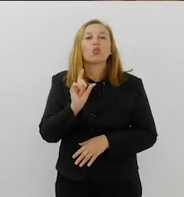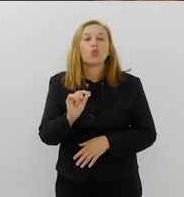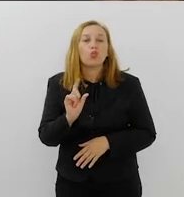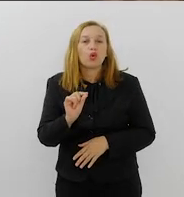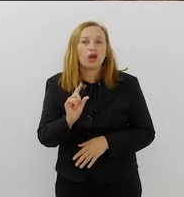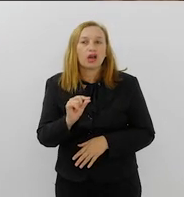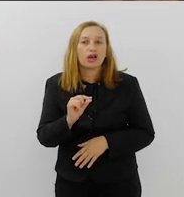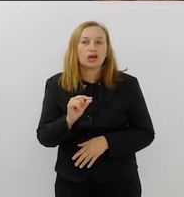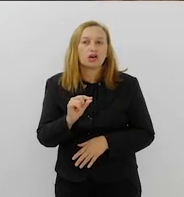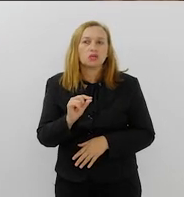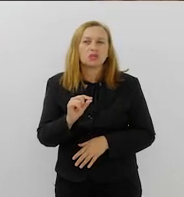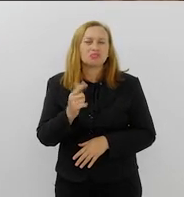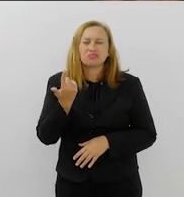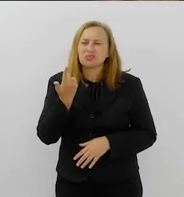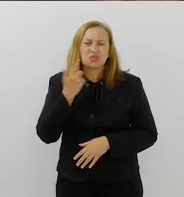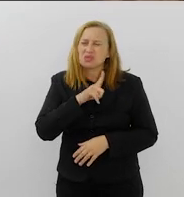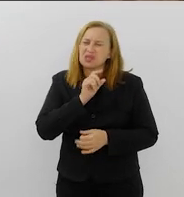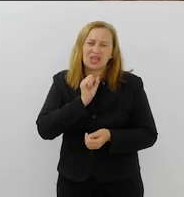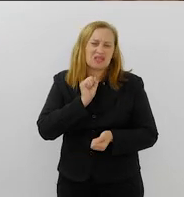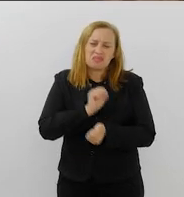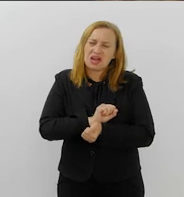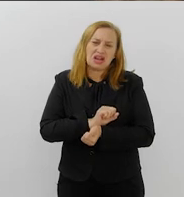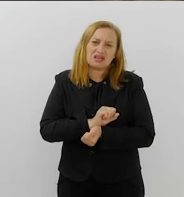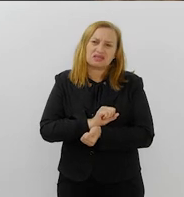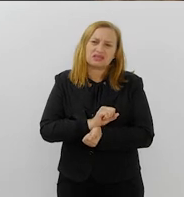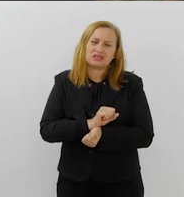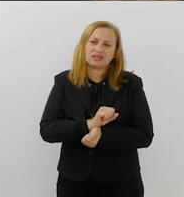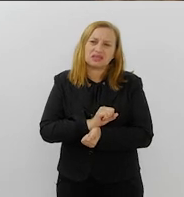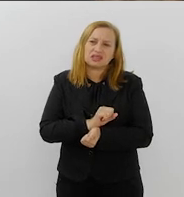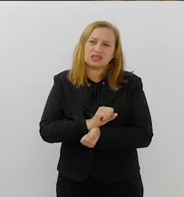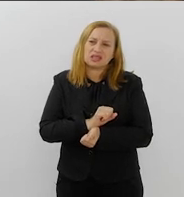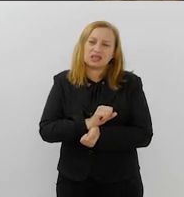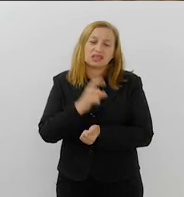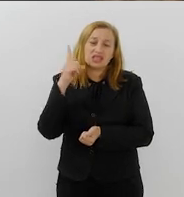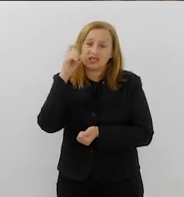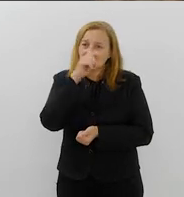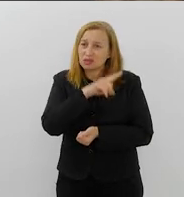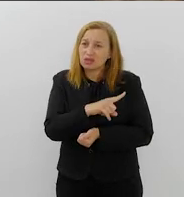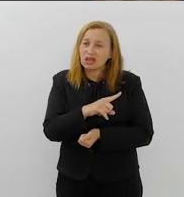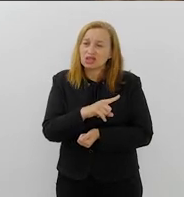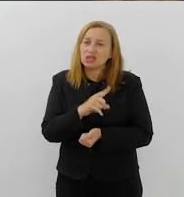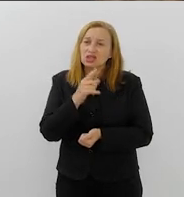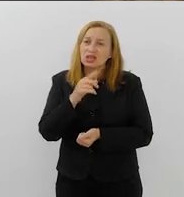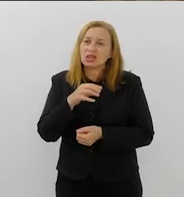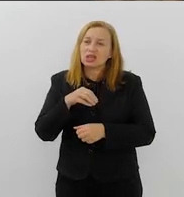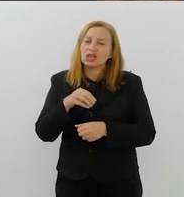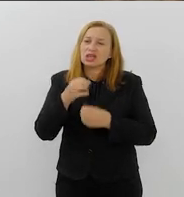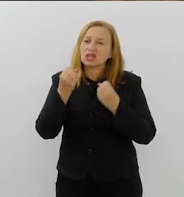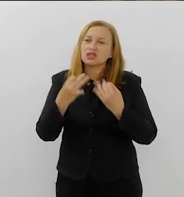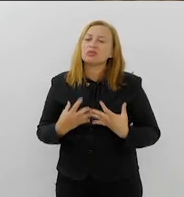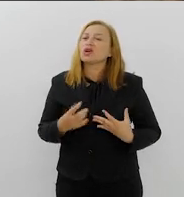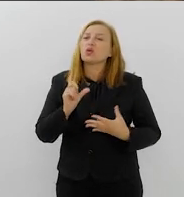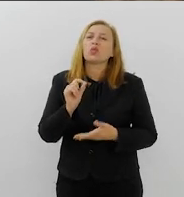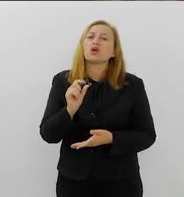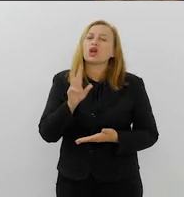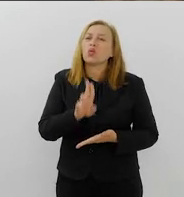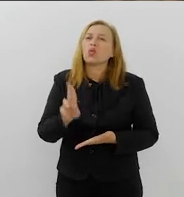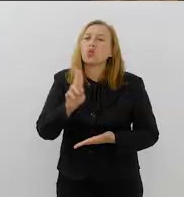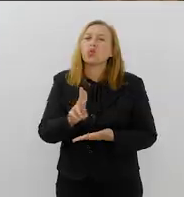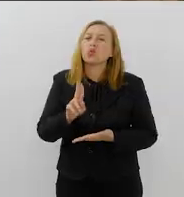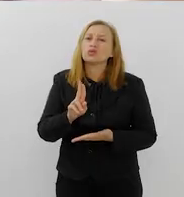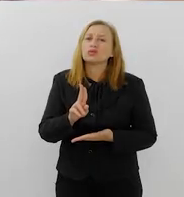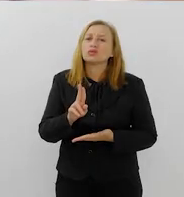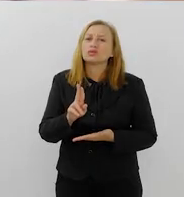eles dizem quando dizem que não conseguem parar, né, essa compulsão? O que que eles justificam para o uso